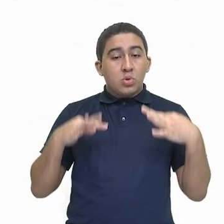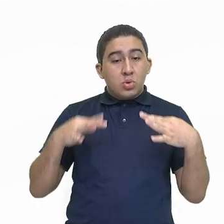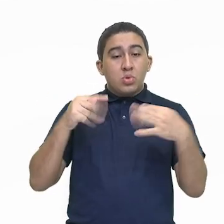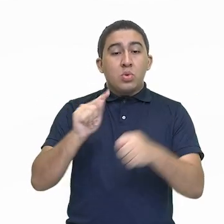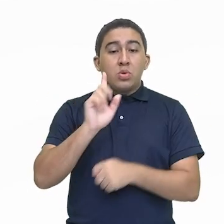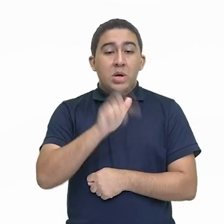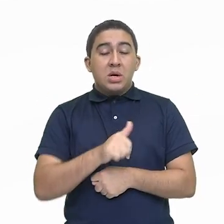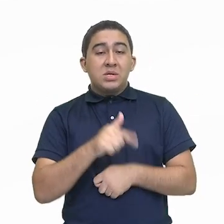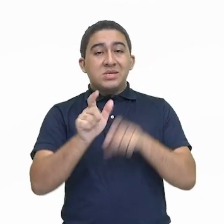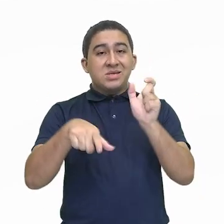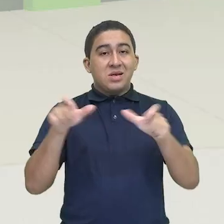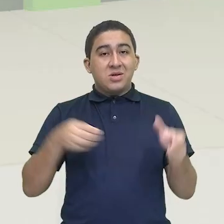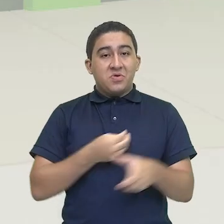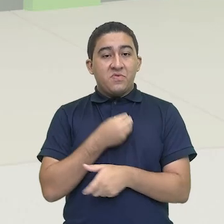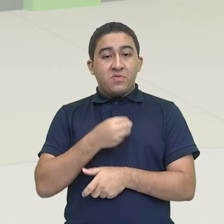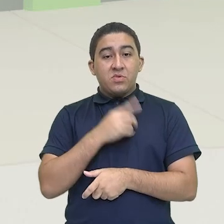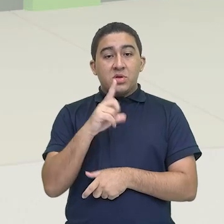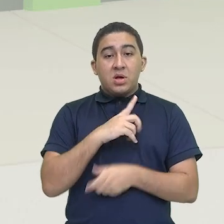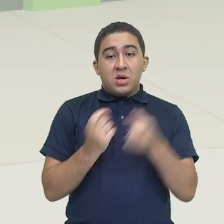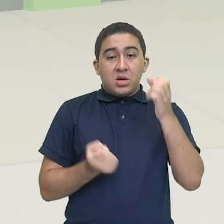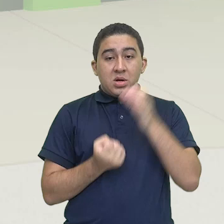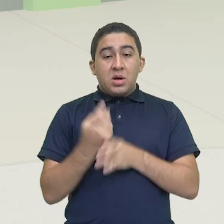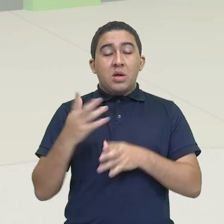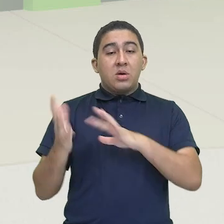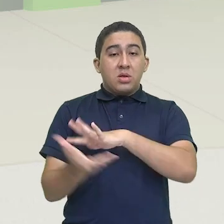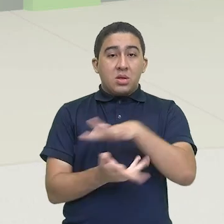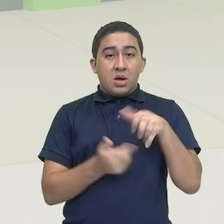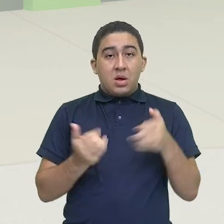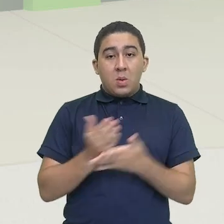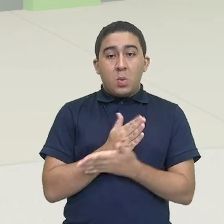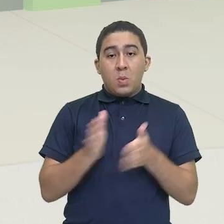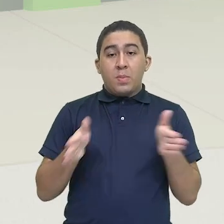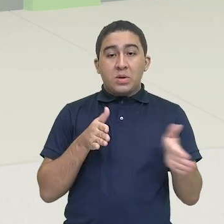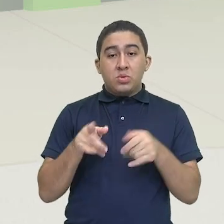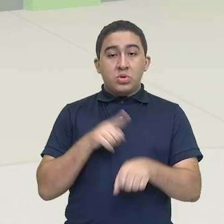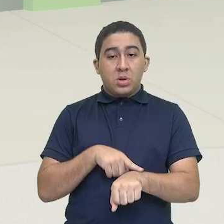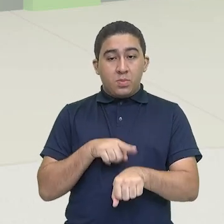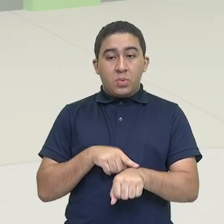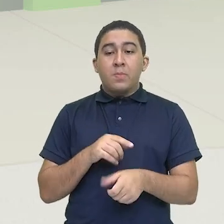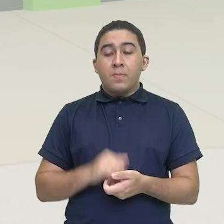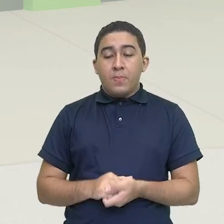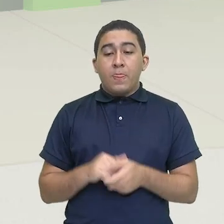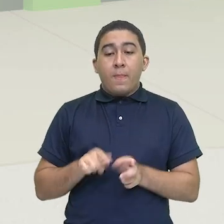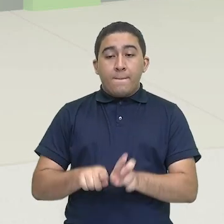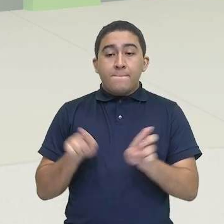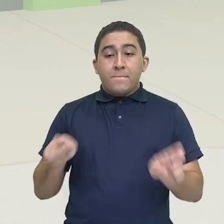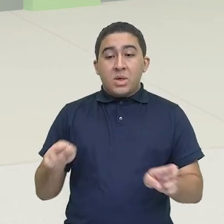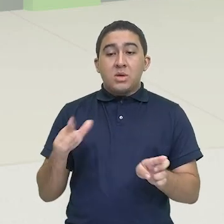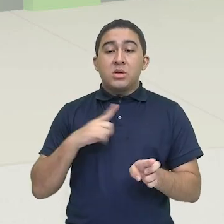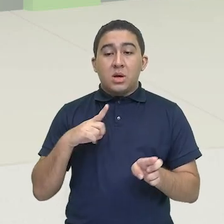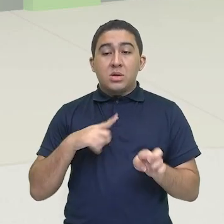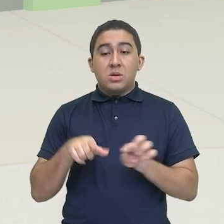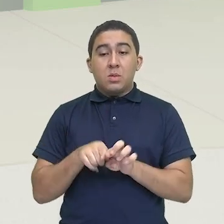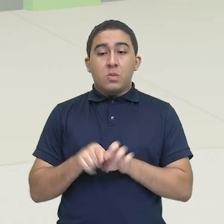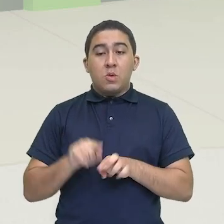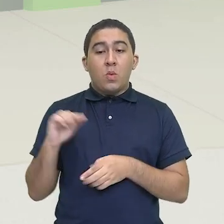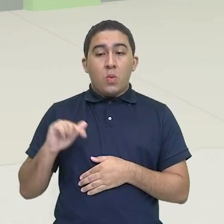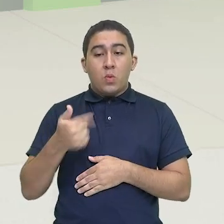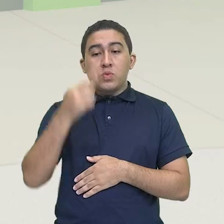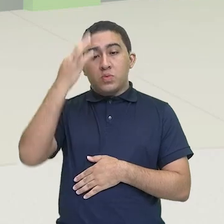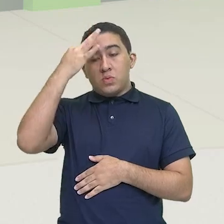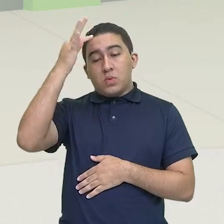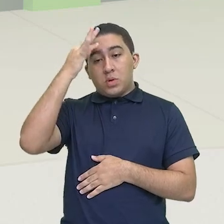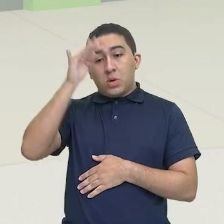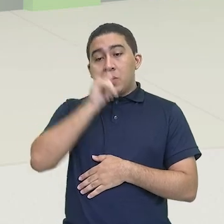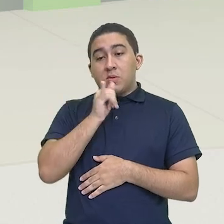esses seres vivos foram criados na Terra num determinado período de tempo. Mas nós temos outras teorias, como a